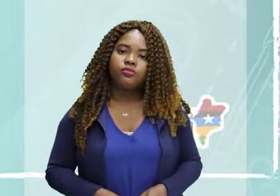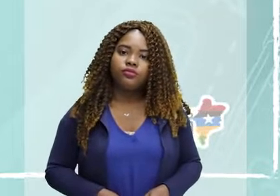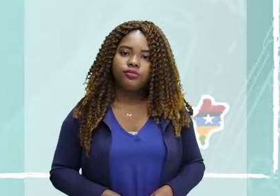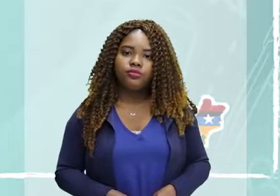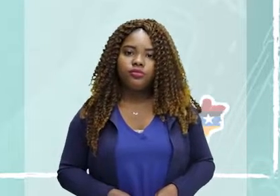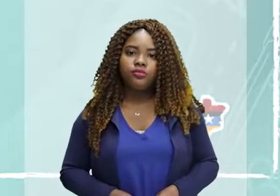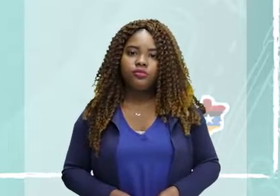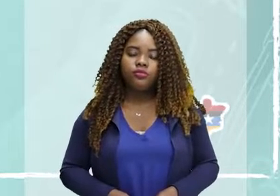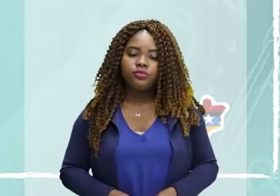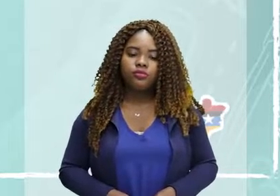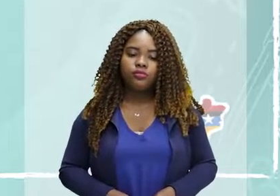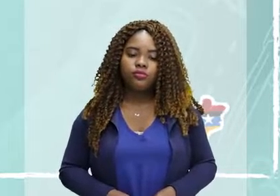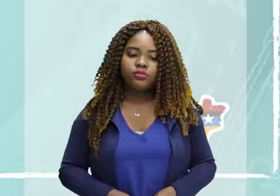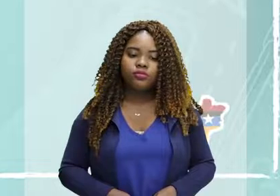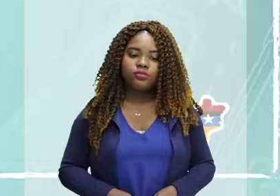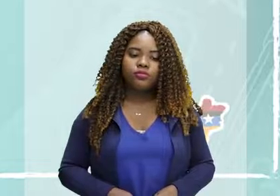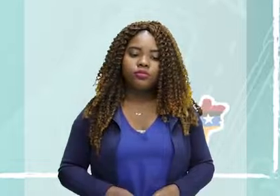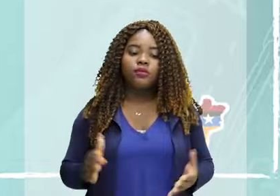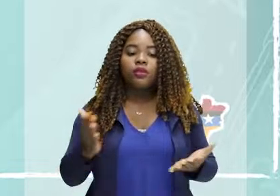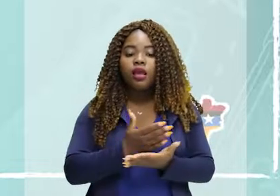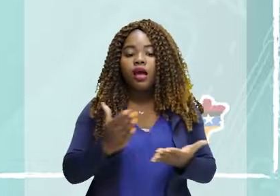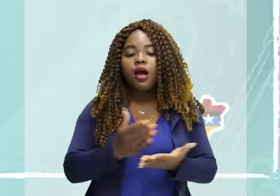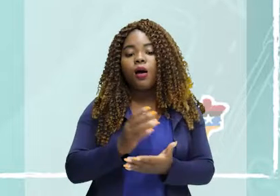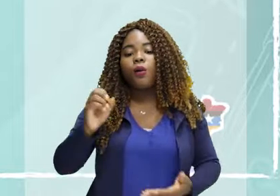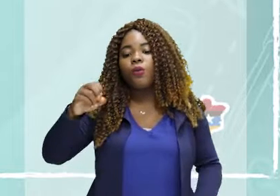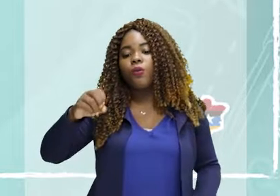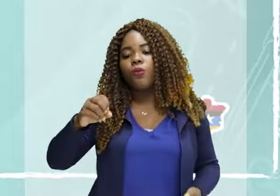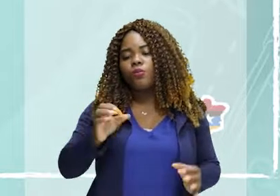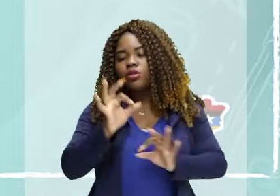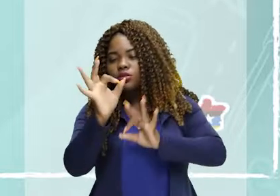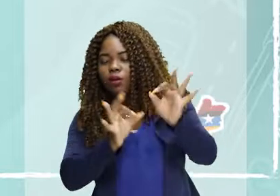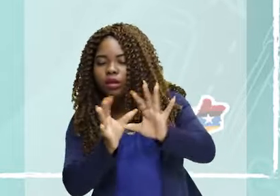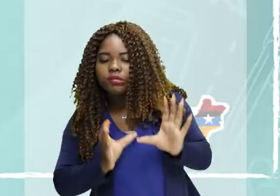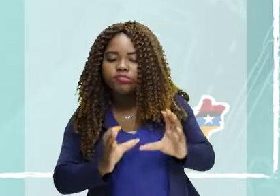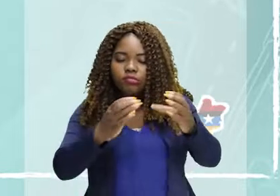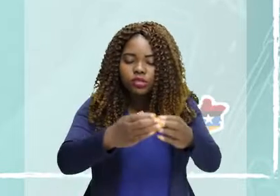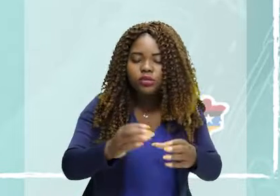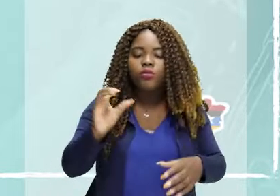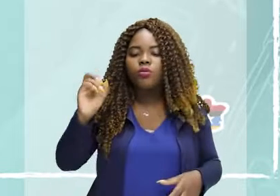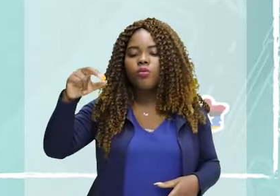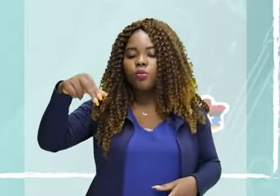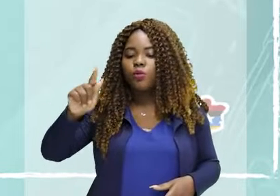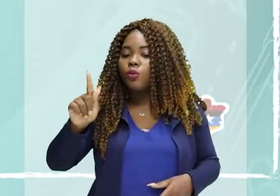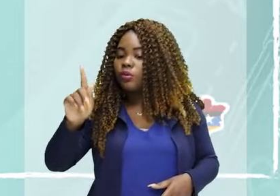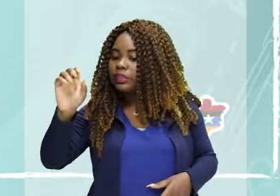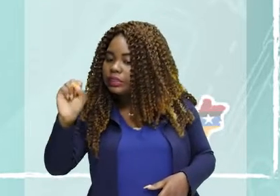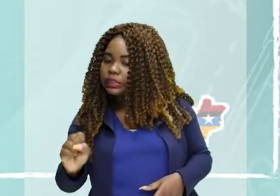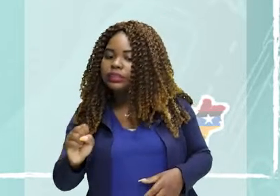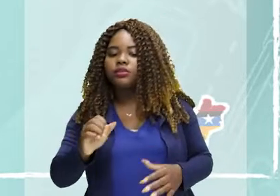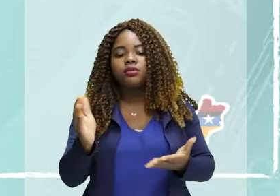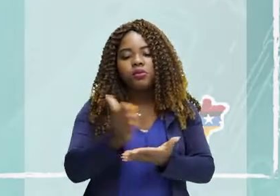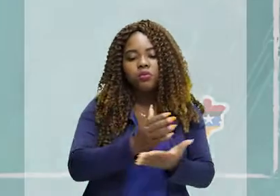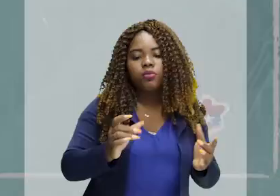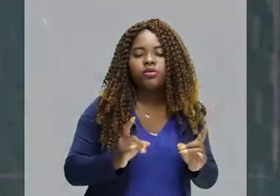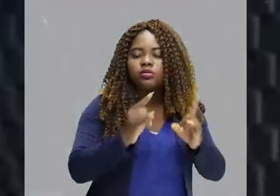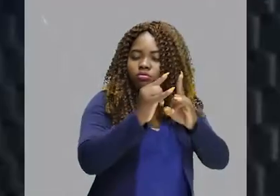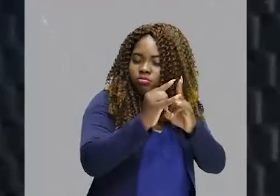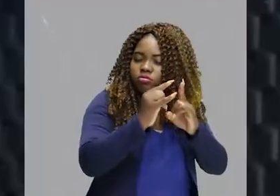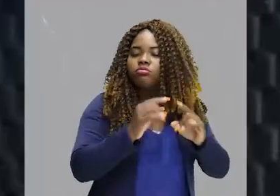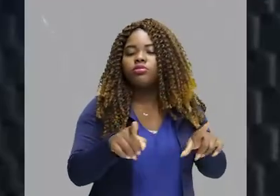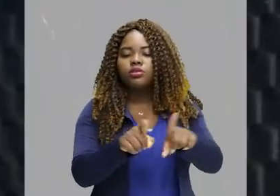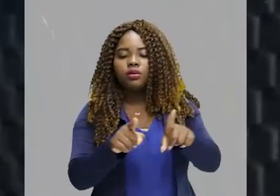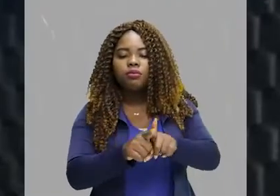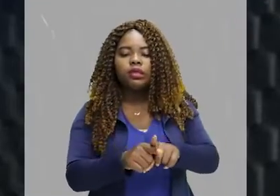práticas de reciclagem. Algumas ONGs trabalham com isso, com a reciclagem, assim também como algumas instituições que são amparadas